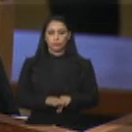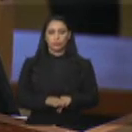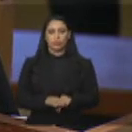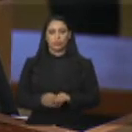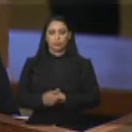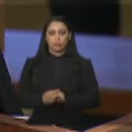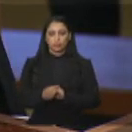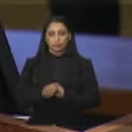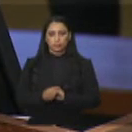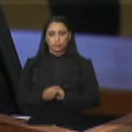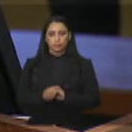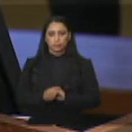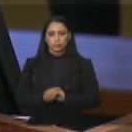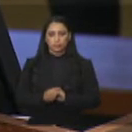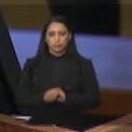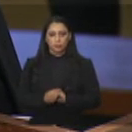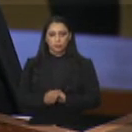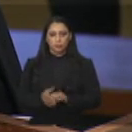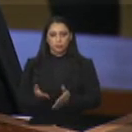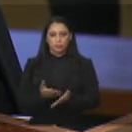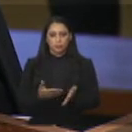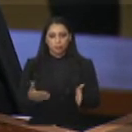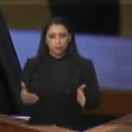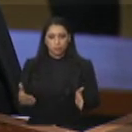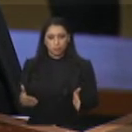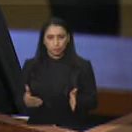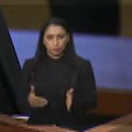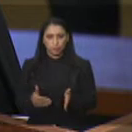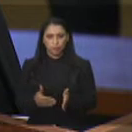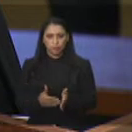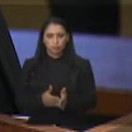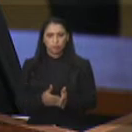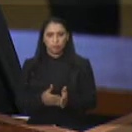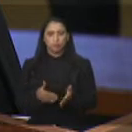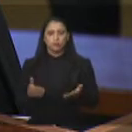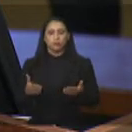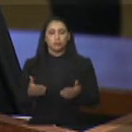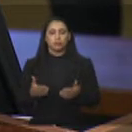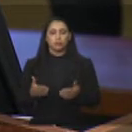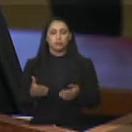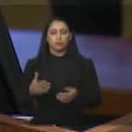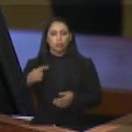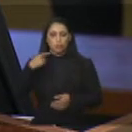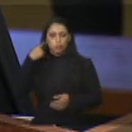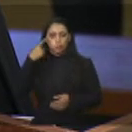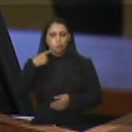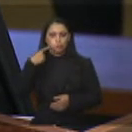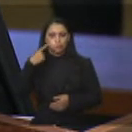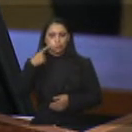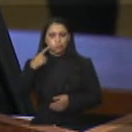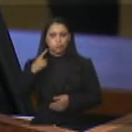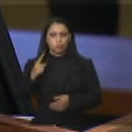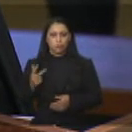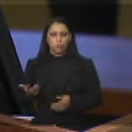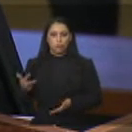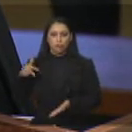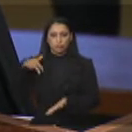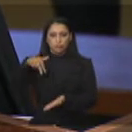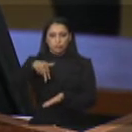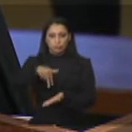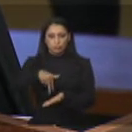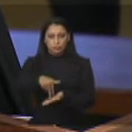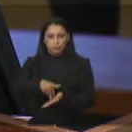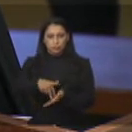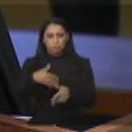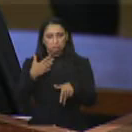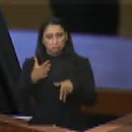Cumprimentar todos os que fizeram, os advogados que vieram à tribuna, a